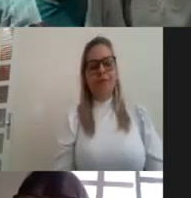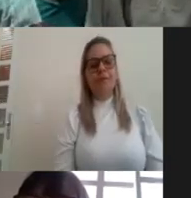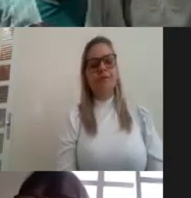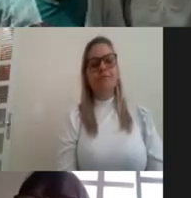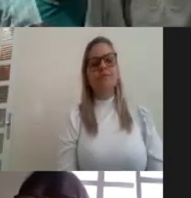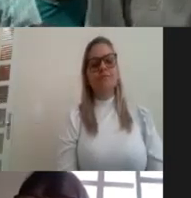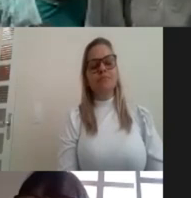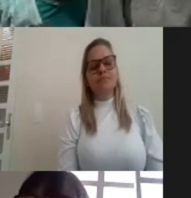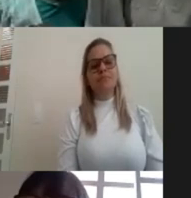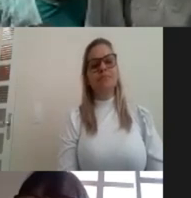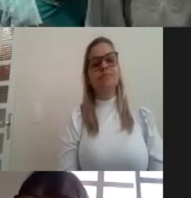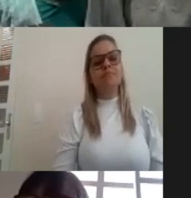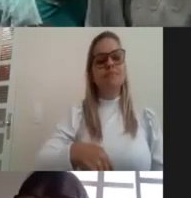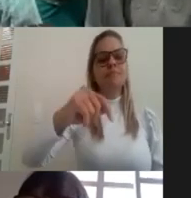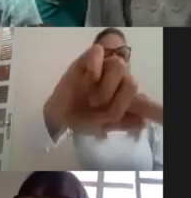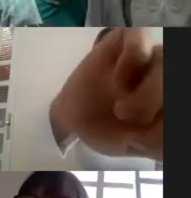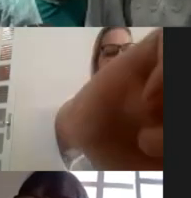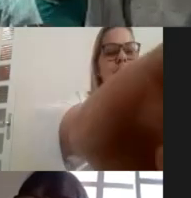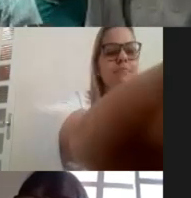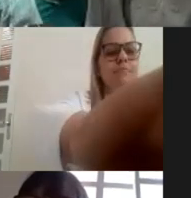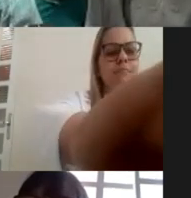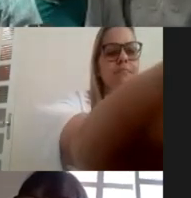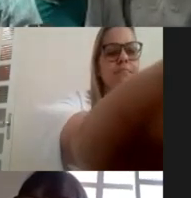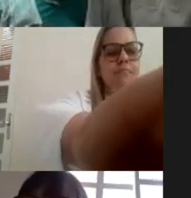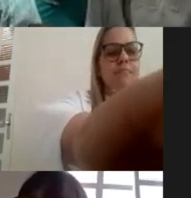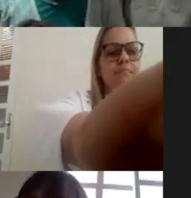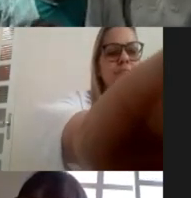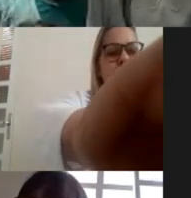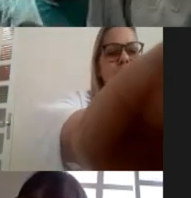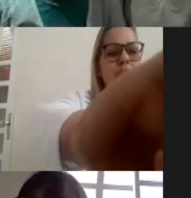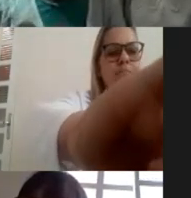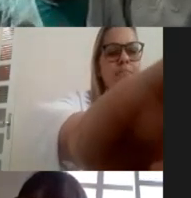falou assim: Bom dia, Roberto, quero agradecer imensamente por todo o conteúdo